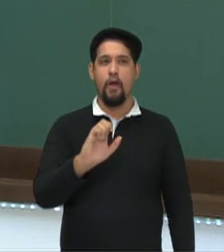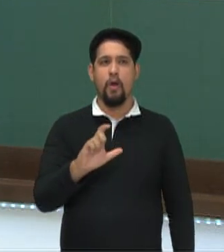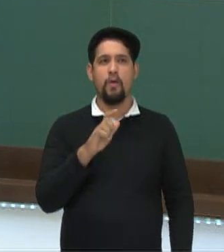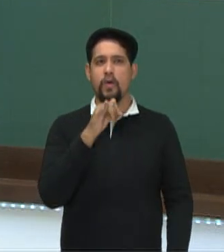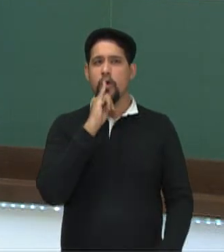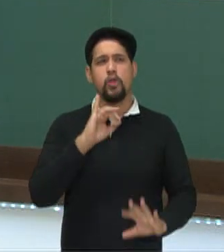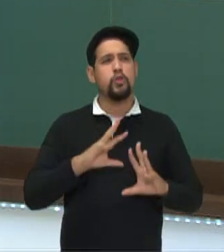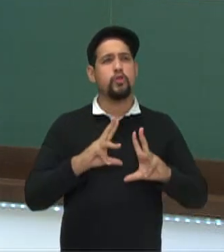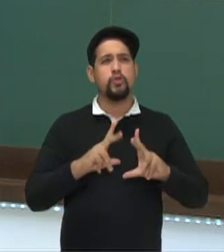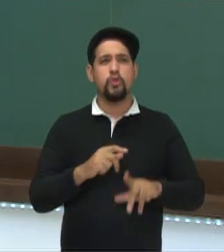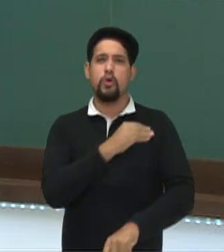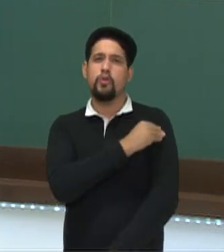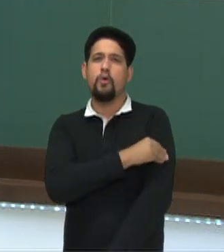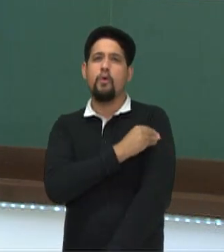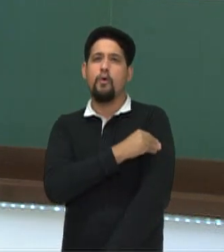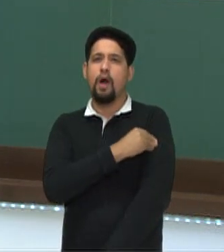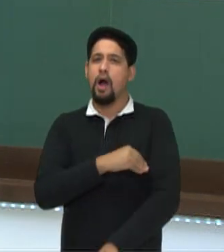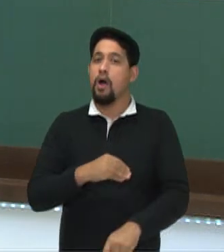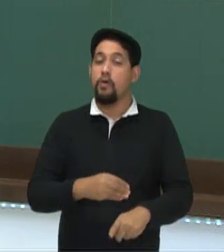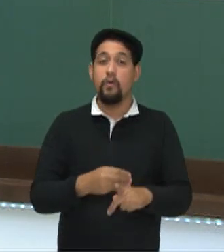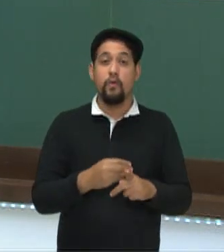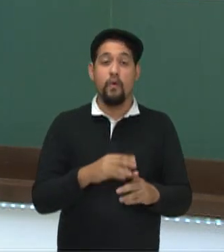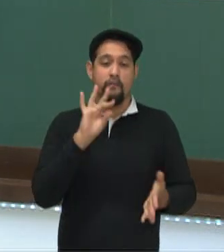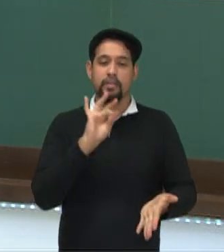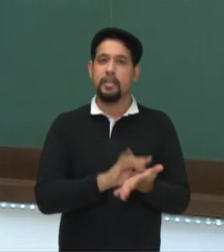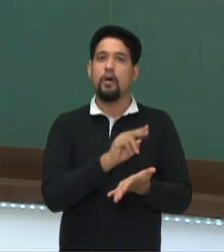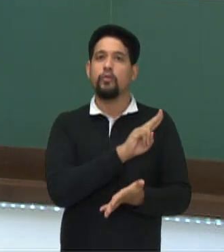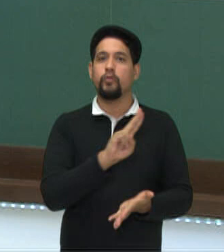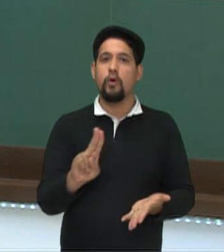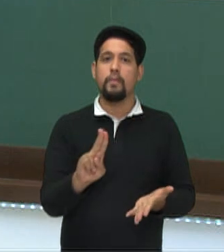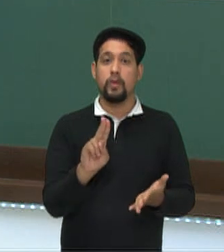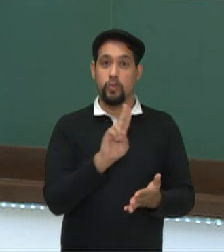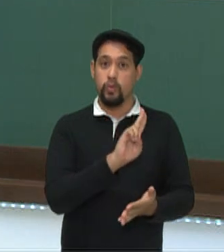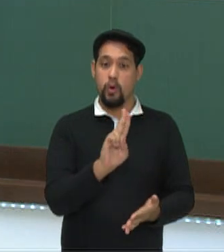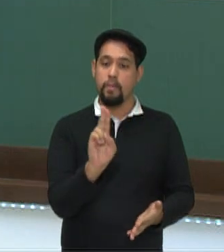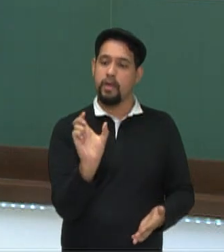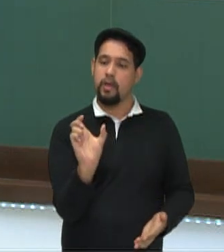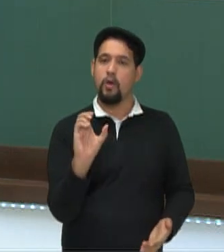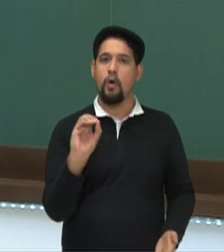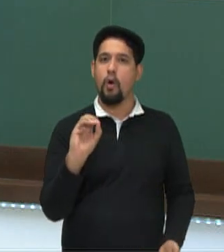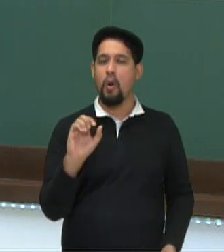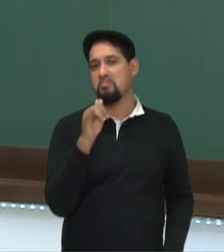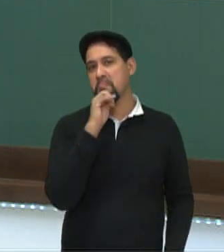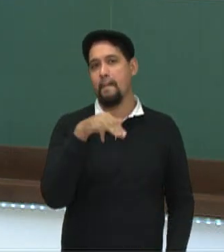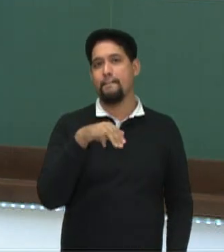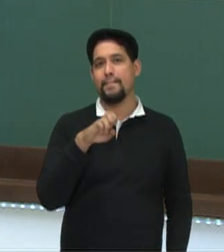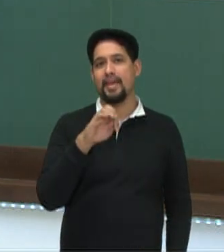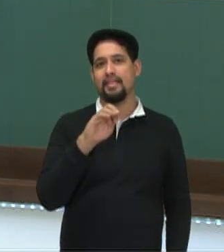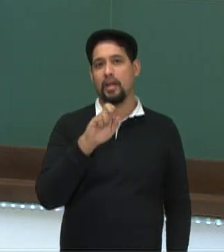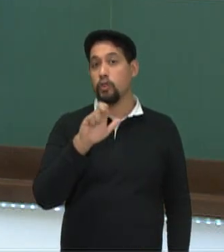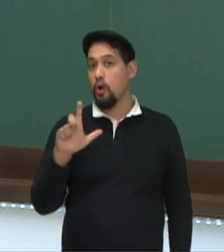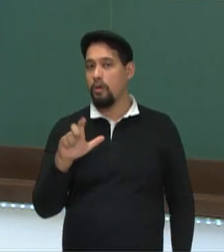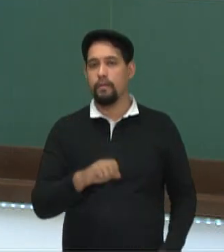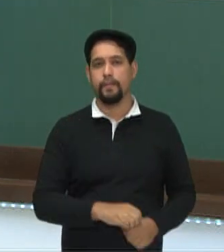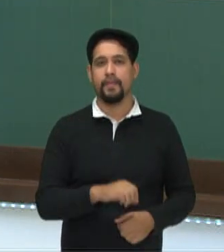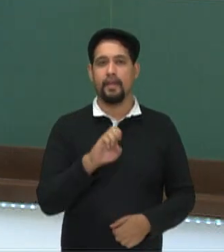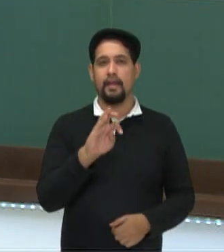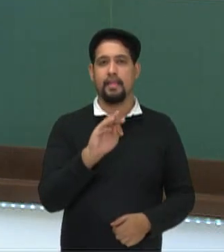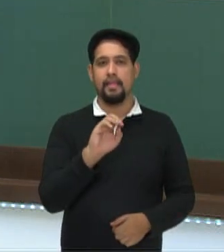álcoois terminarão, o nome oficial terminarão em ol. Metanol,